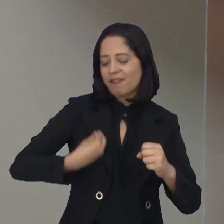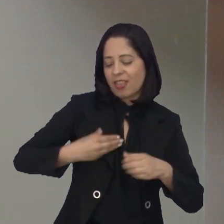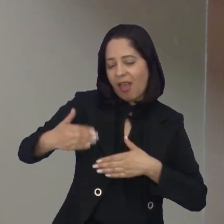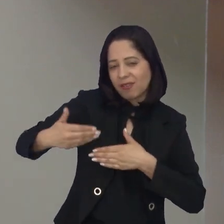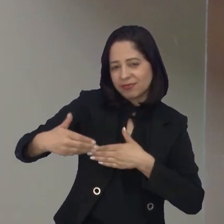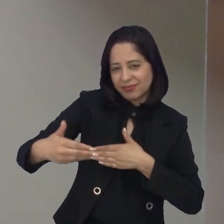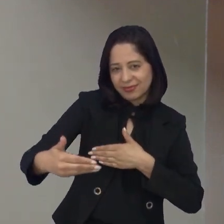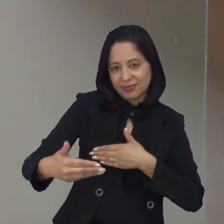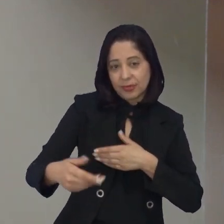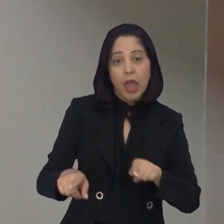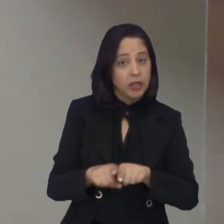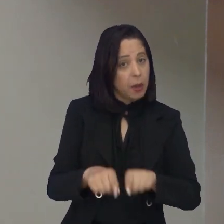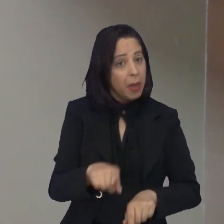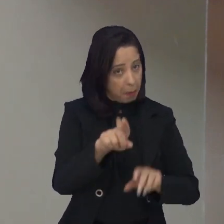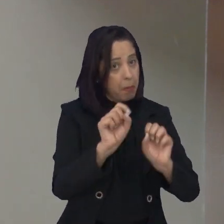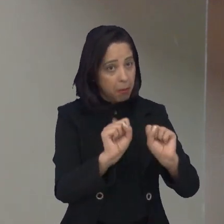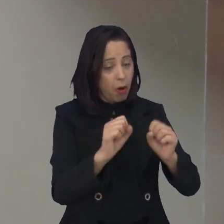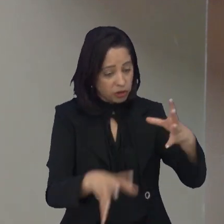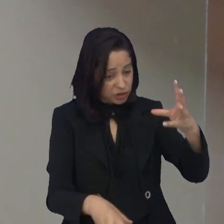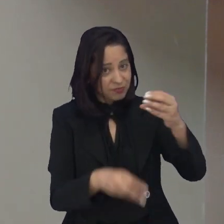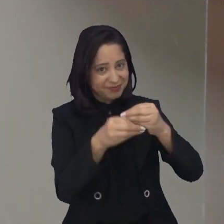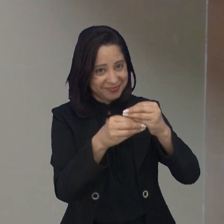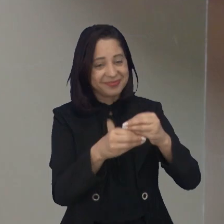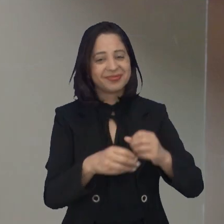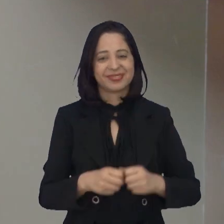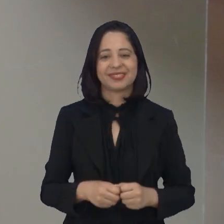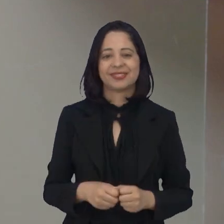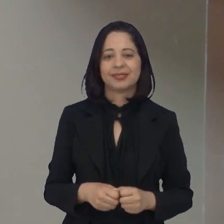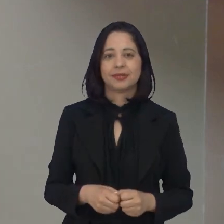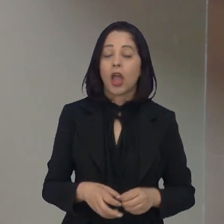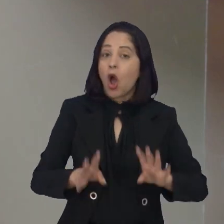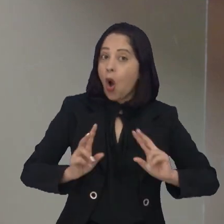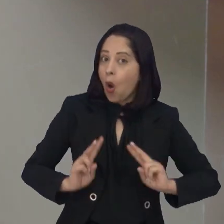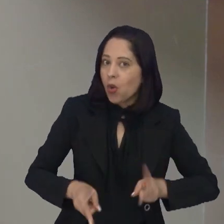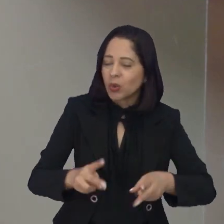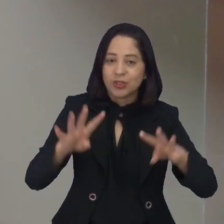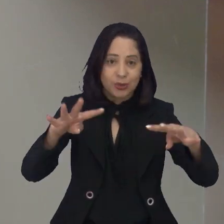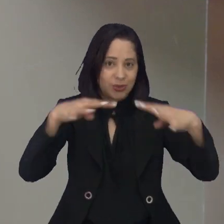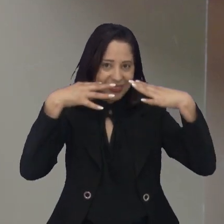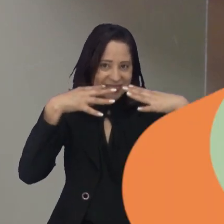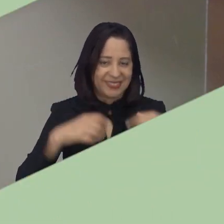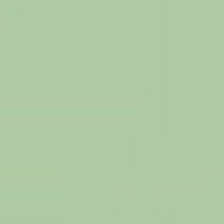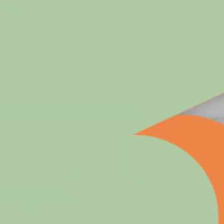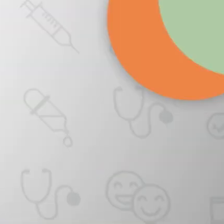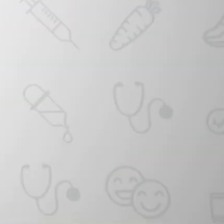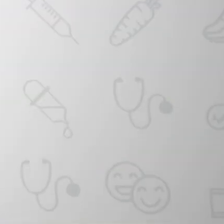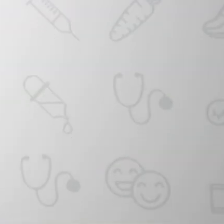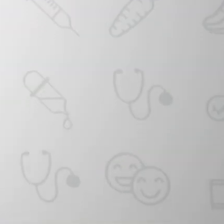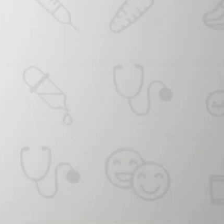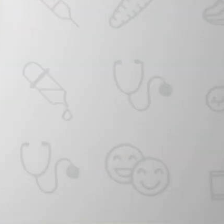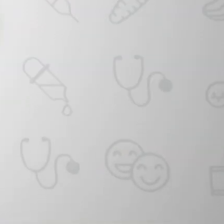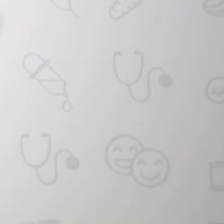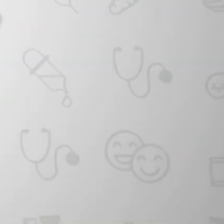longevidade. E o doutor também vai ajudar a gente com algumas dicas. Então fica aí que nós já voltamos.